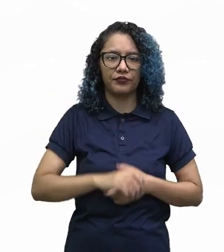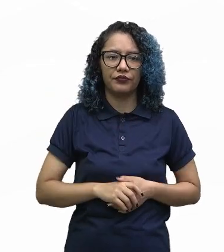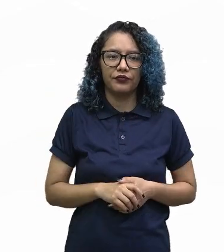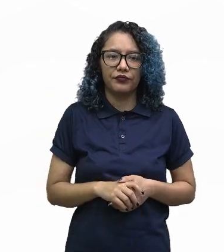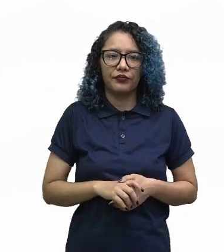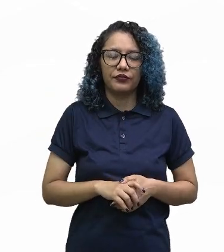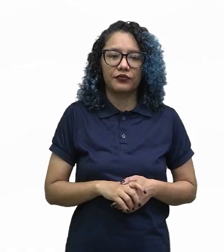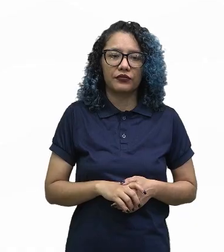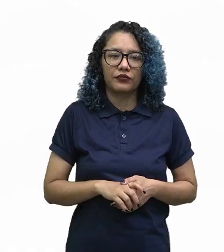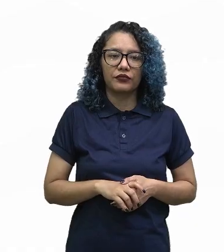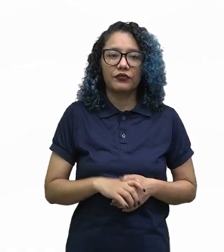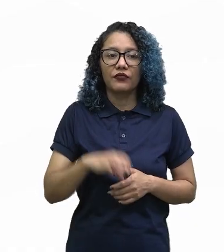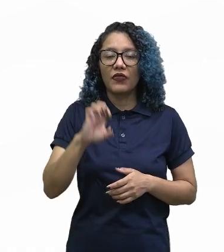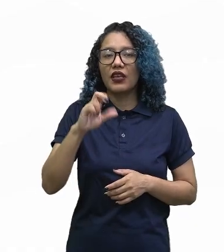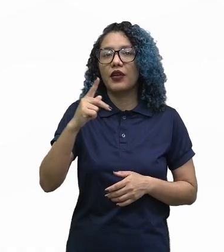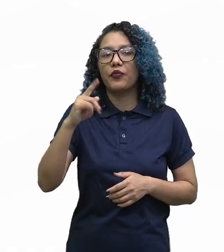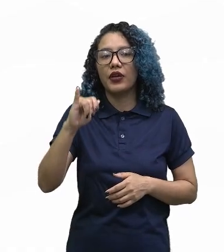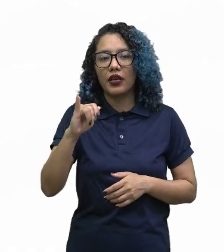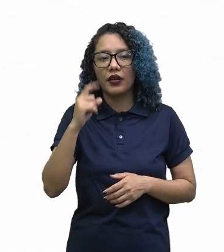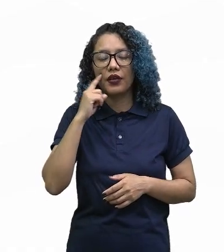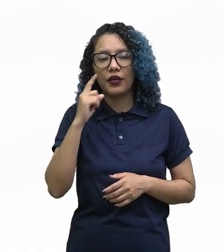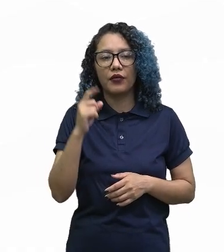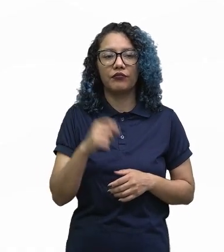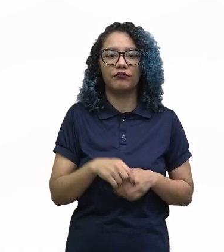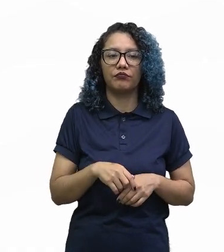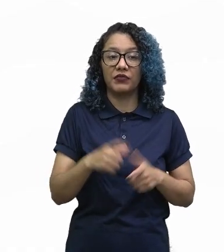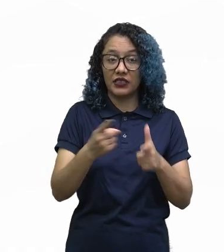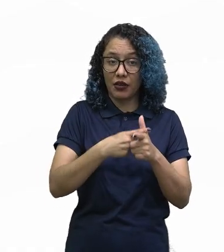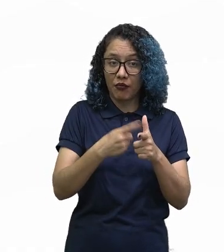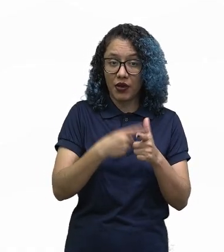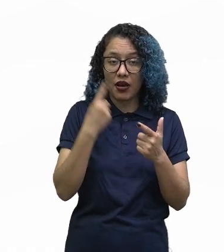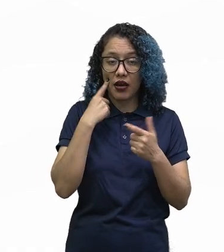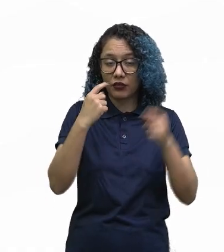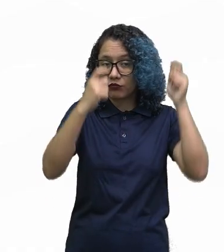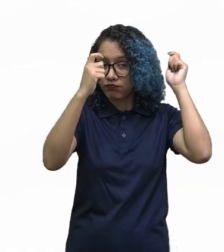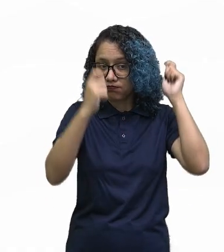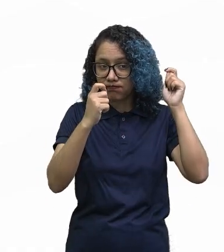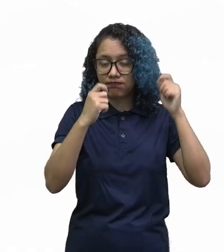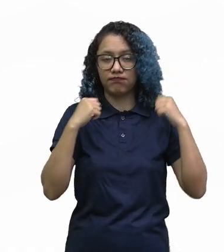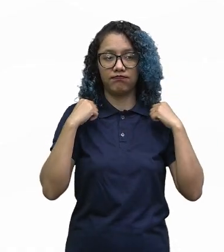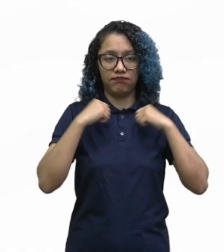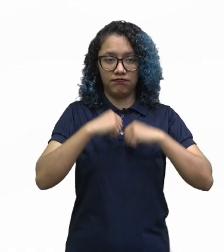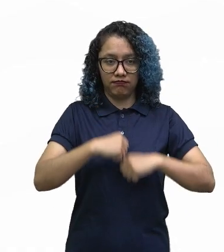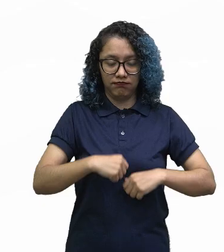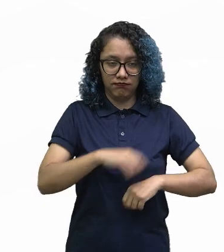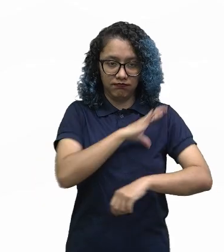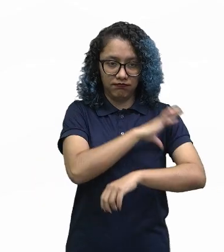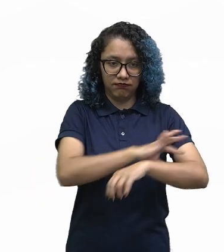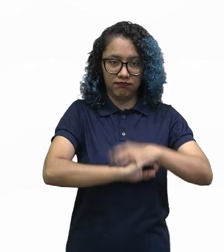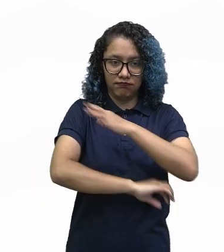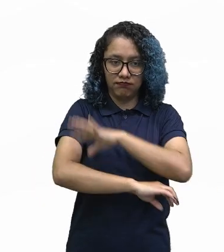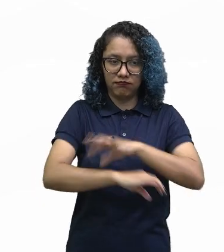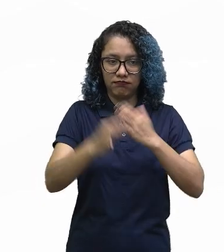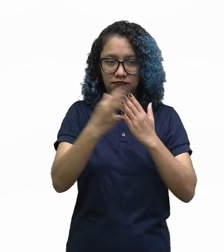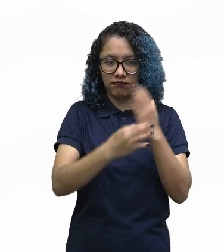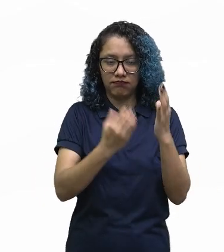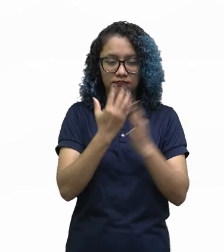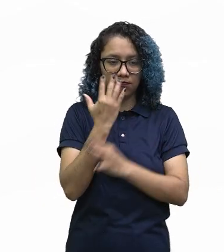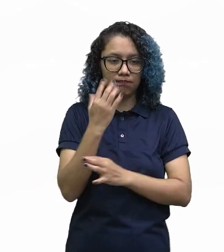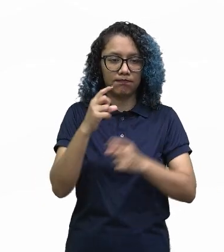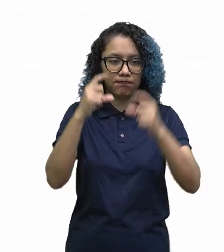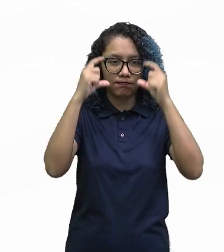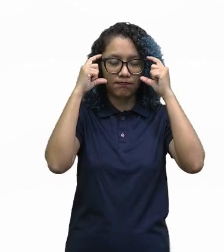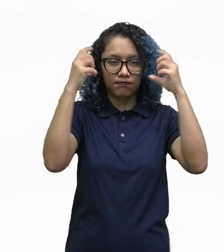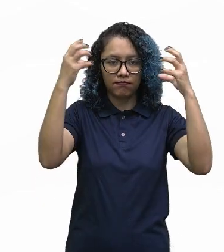EPCs. No EPI nós temos aí, ó, bota, capacete, jaleco, luva, óculos.